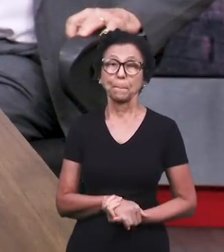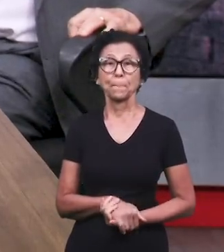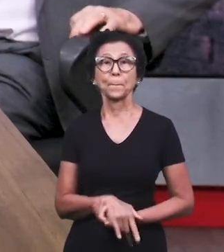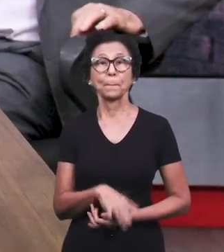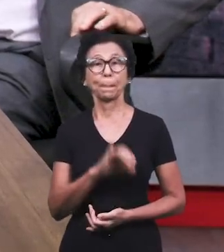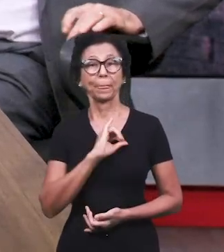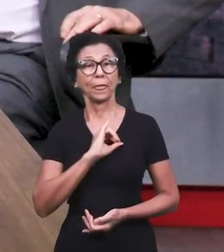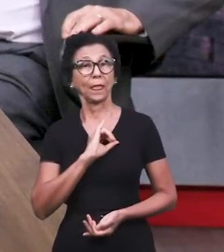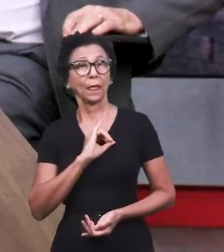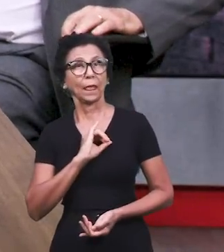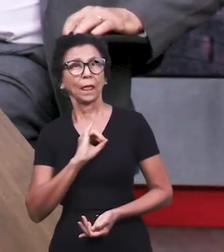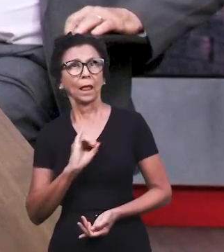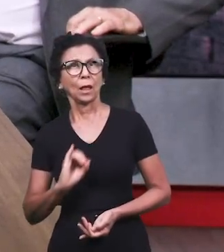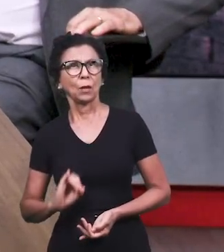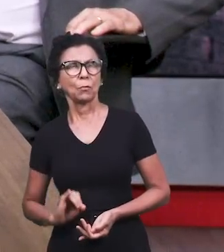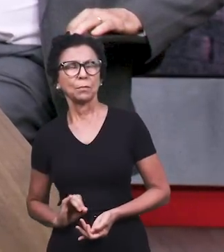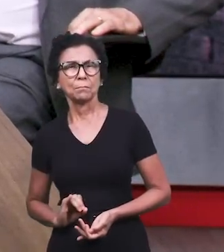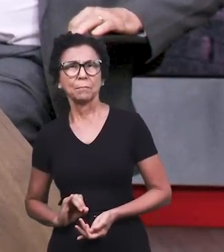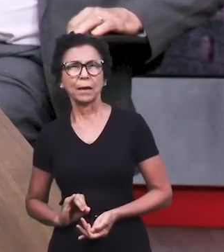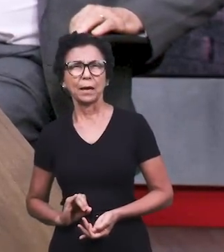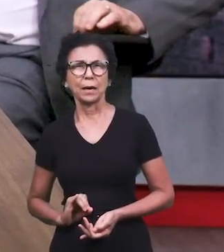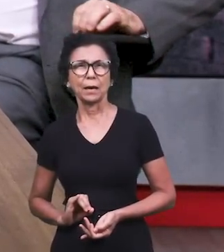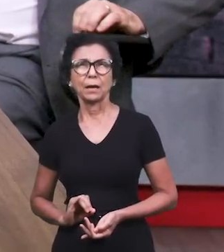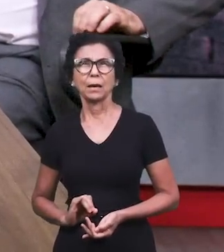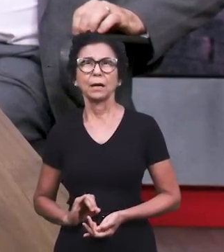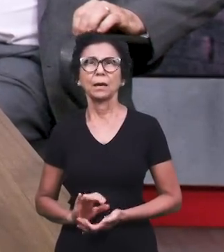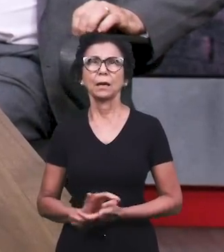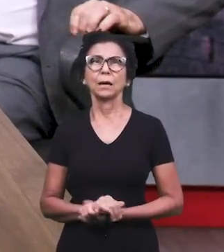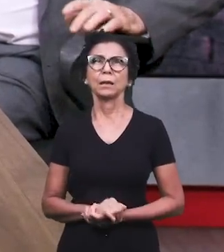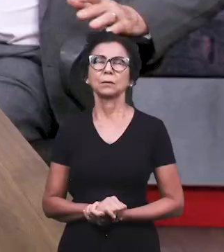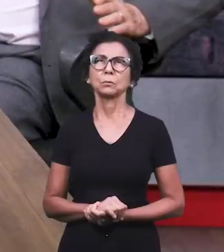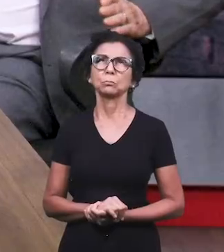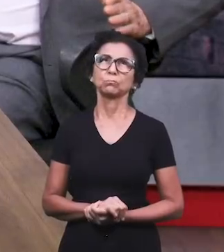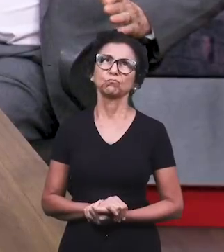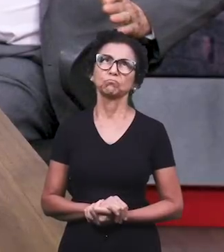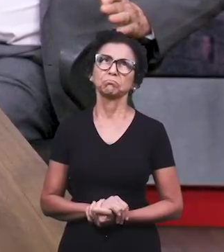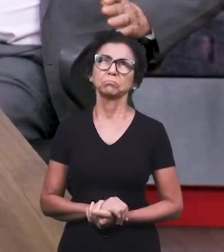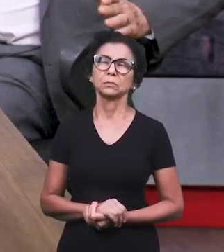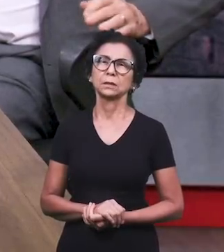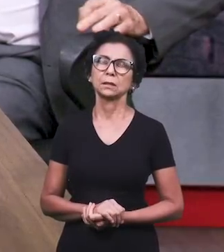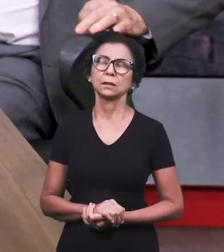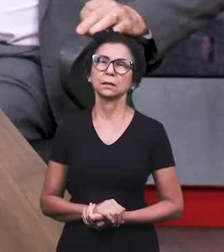quantos anos? Nem 130 anos deve ter, né? Por aí. De independência eles têm...